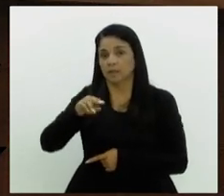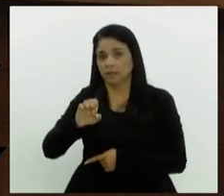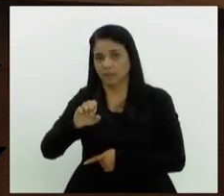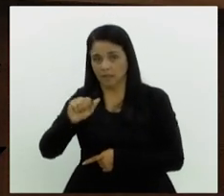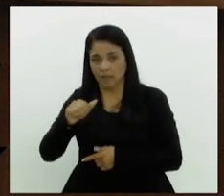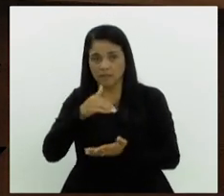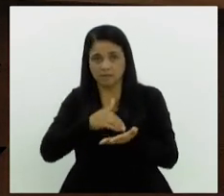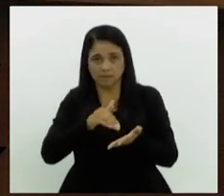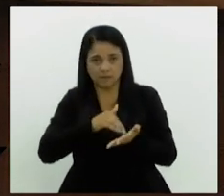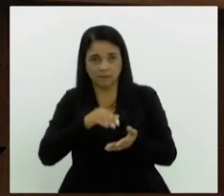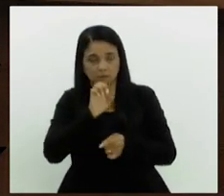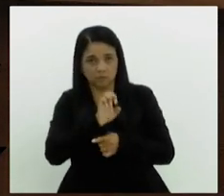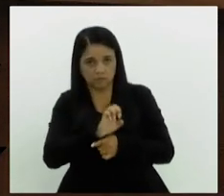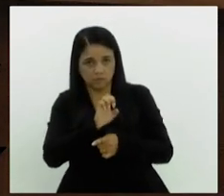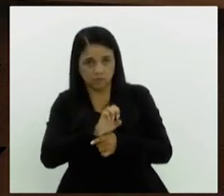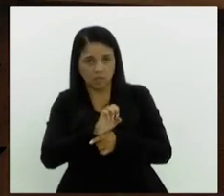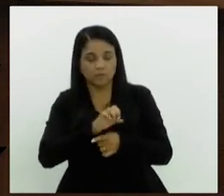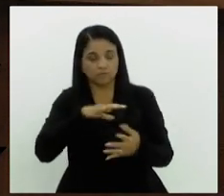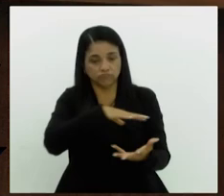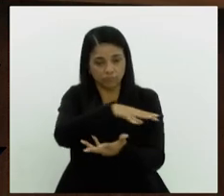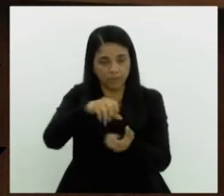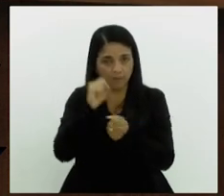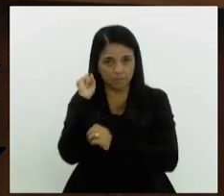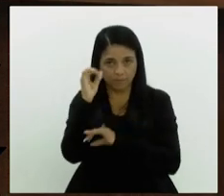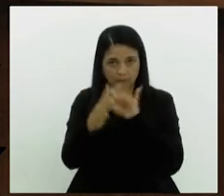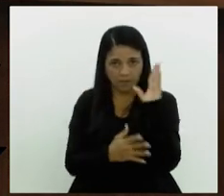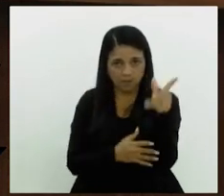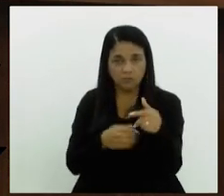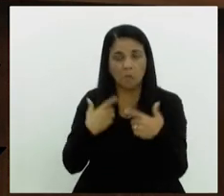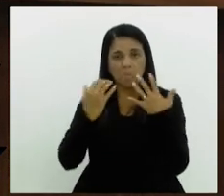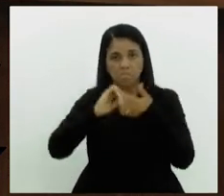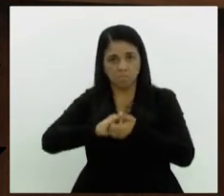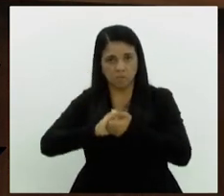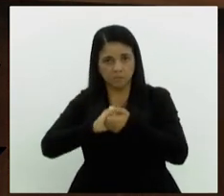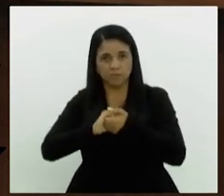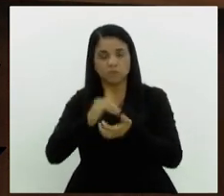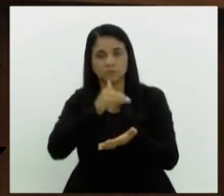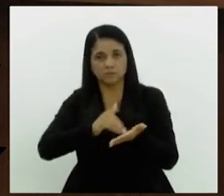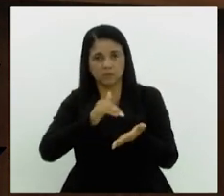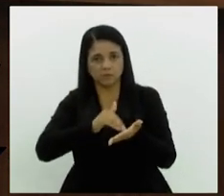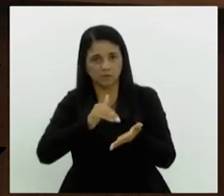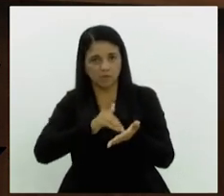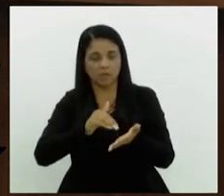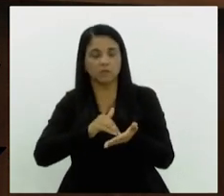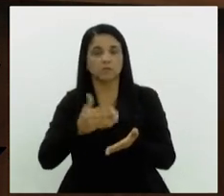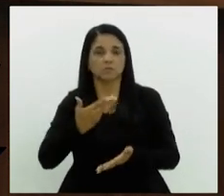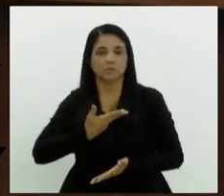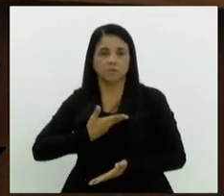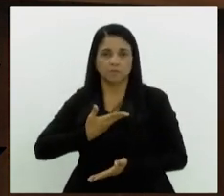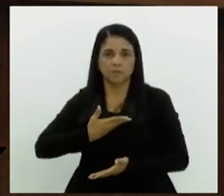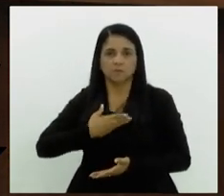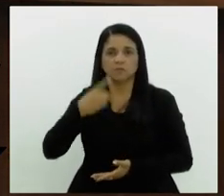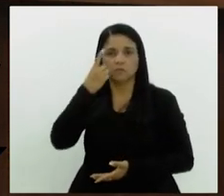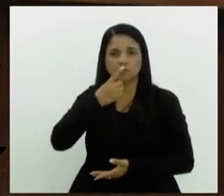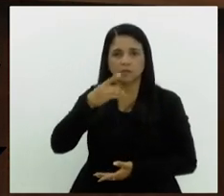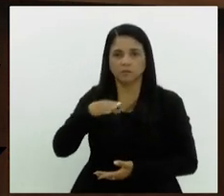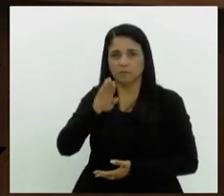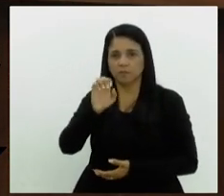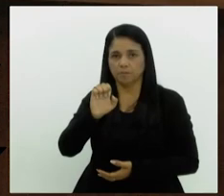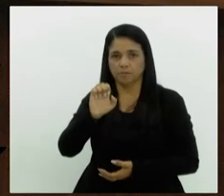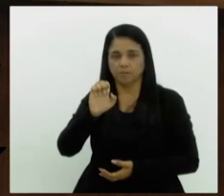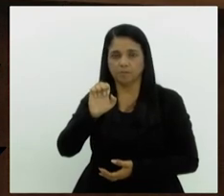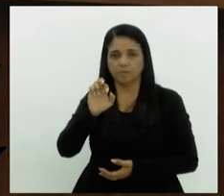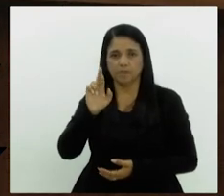Secretaria de Estado de Meio Ambiente, a quem eu parabenizo desde já o secretário, o nosso colega, deputado Bernardo